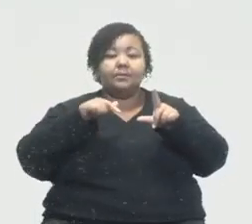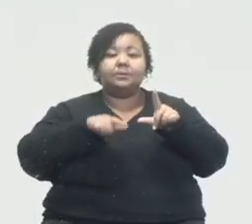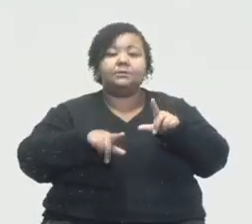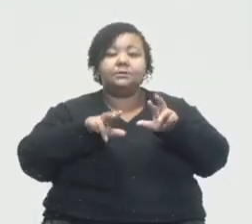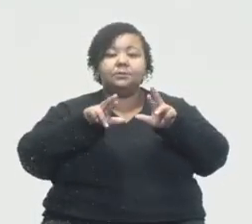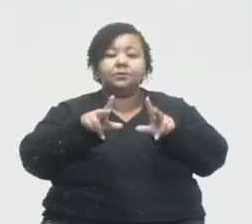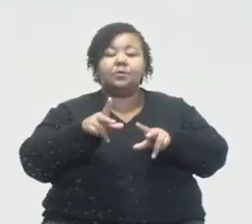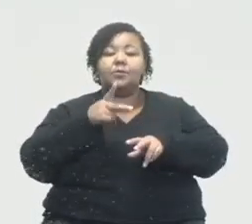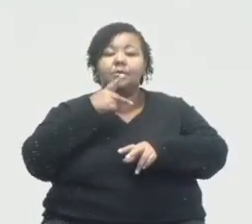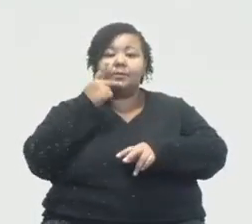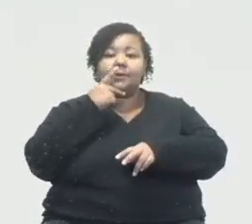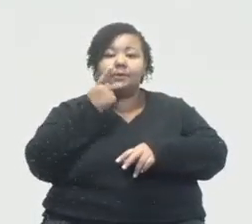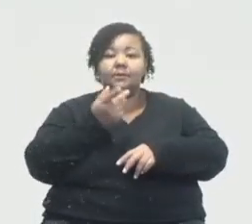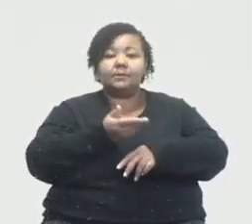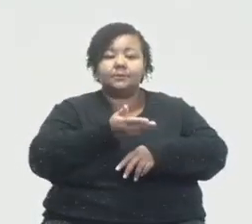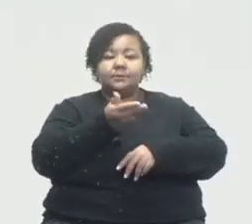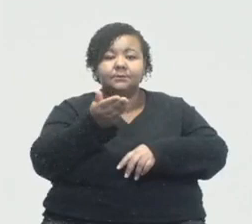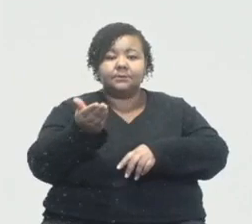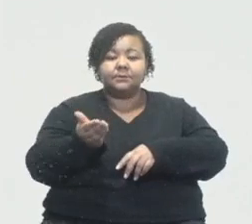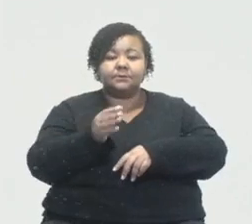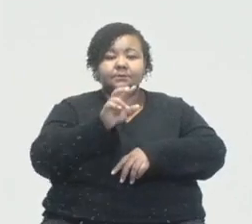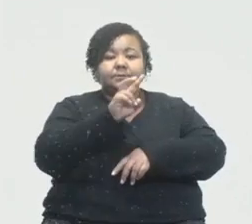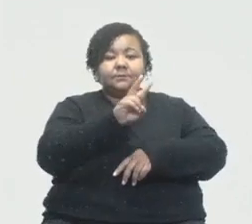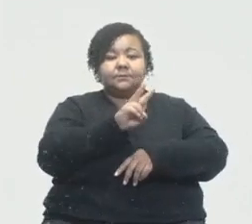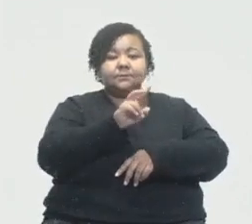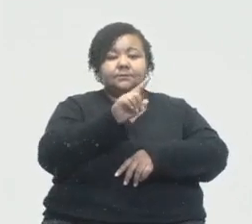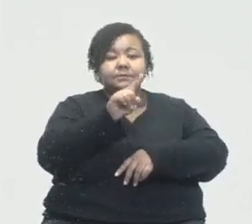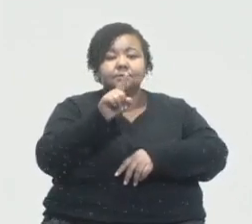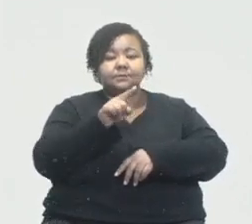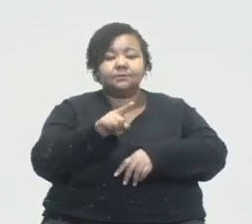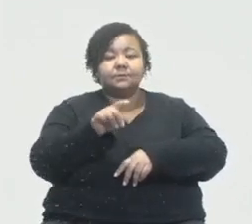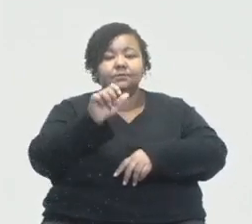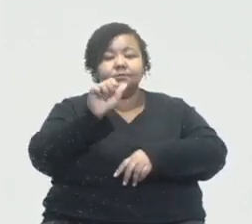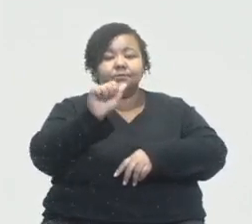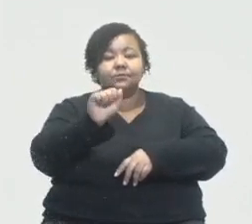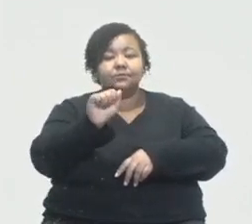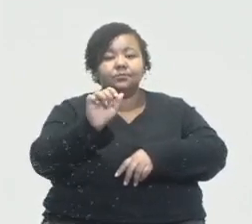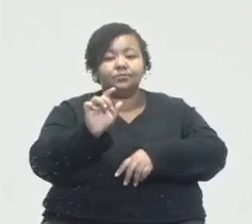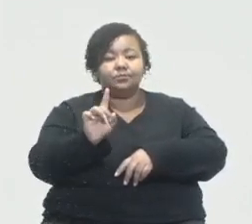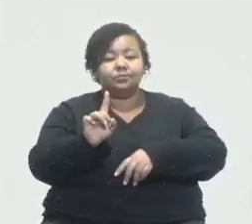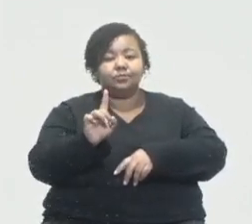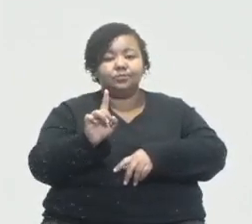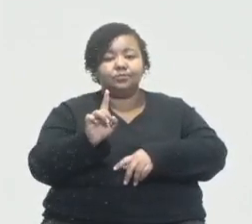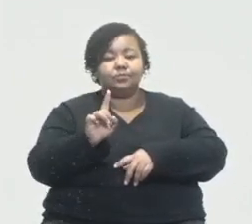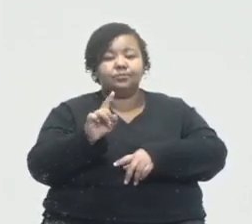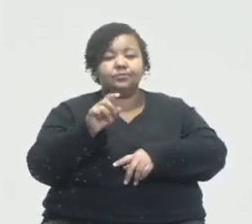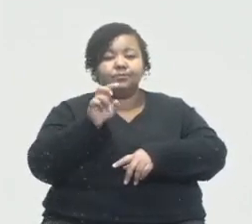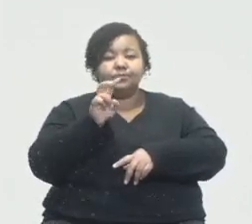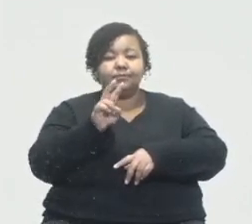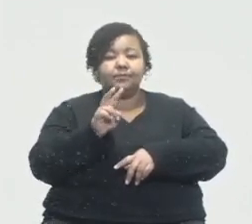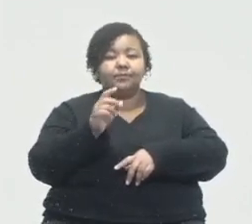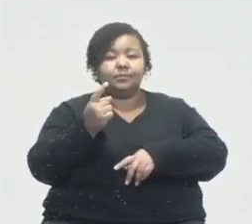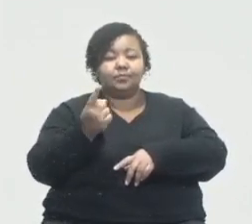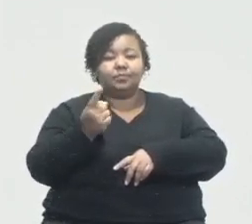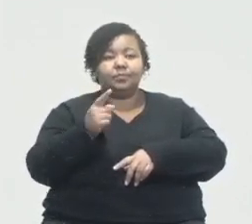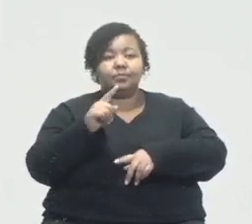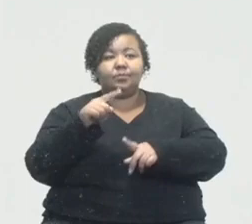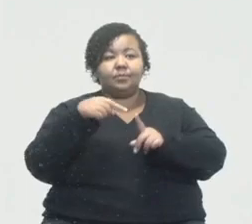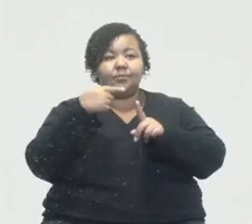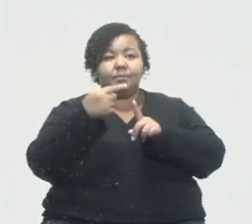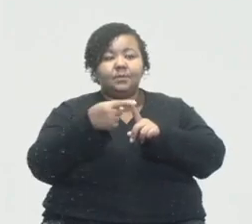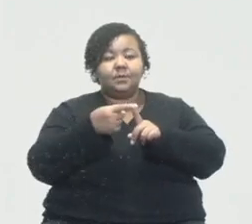comentei com vocês, que V é igual a A1, V1,